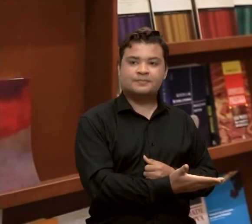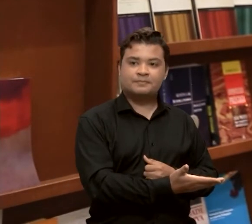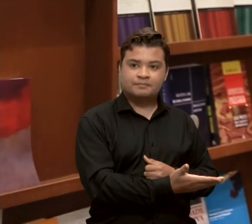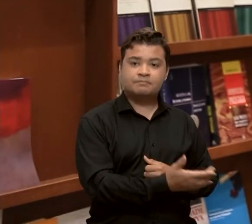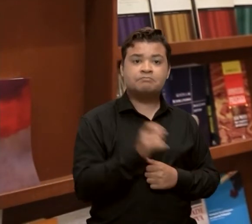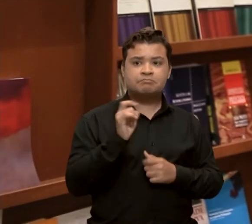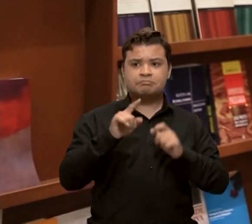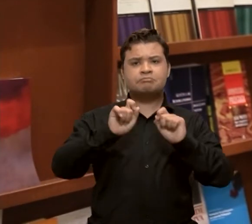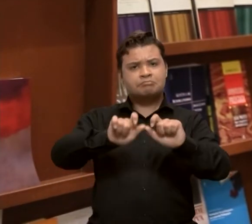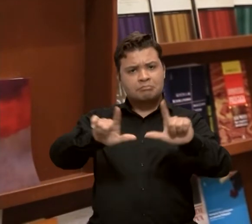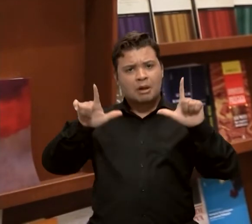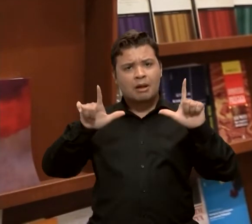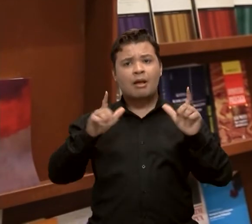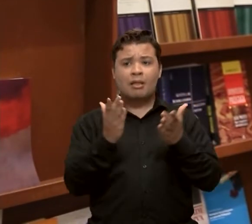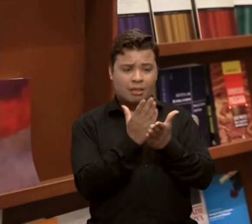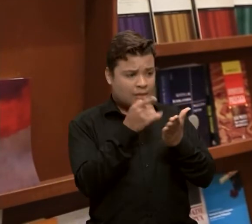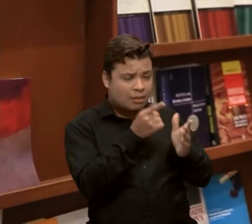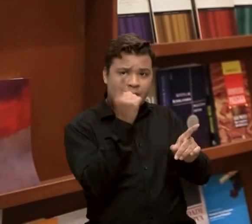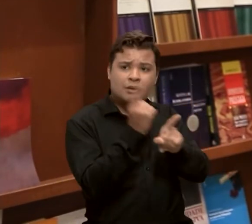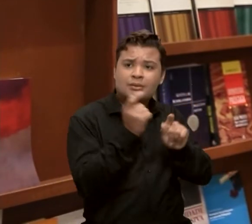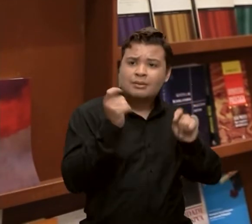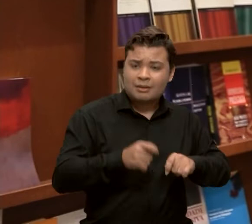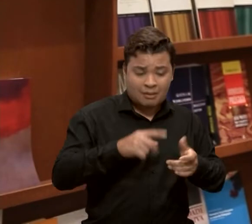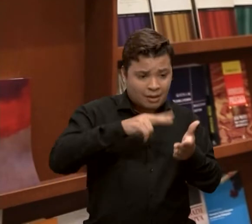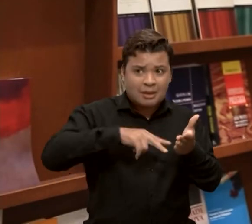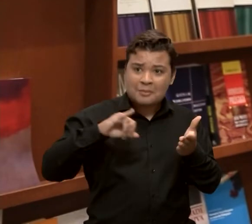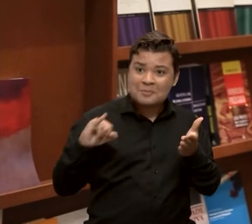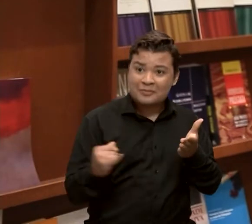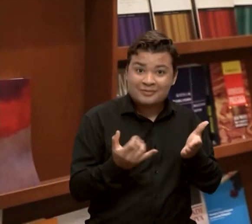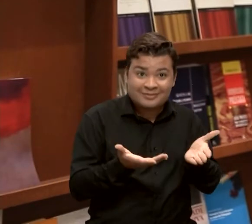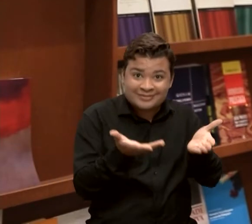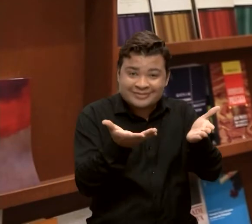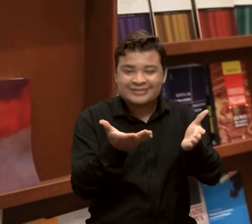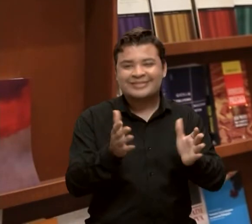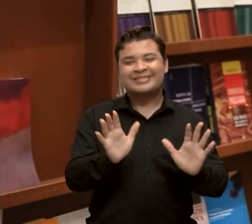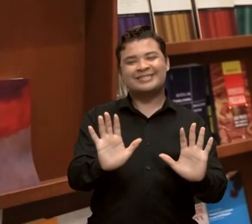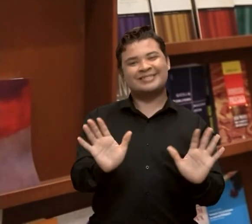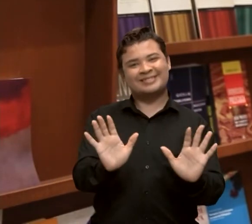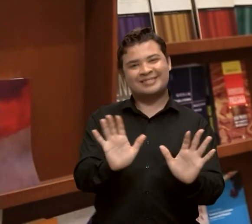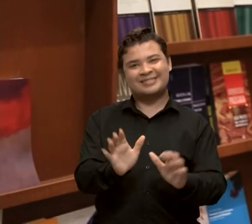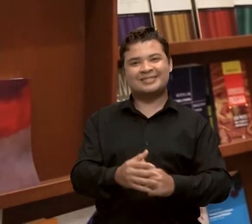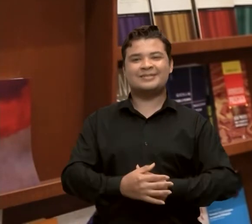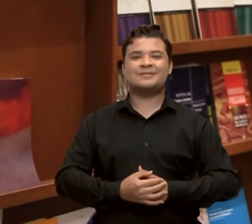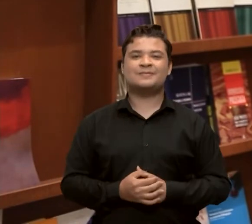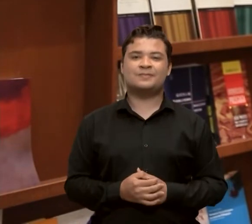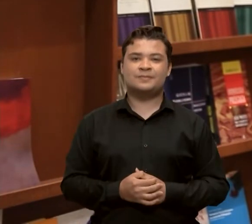editora.ufg.br para encontrá-los. Aproveite a leitura e até mais!